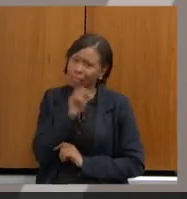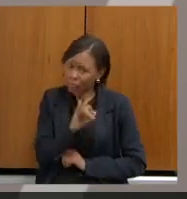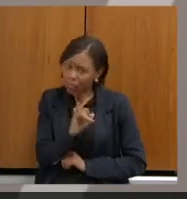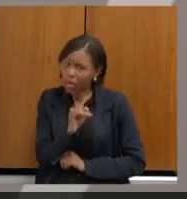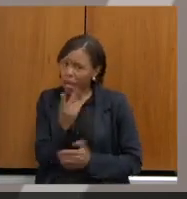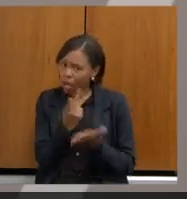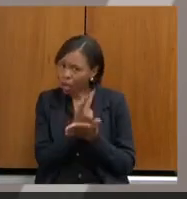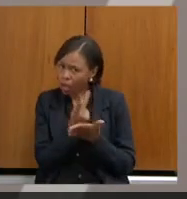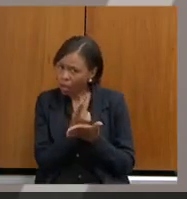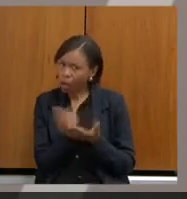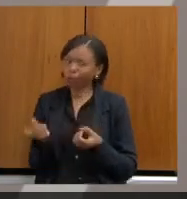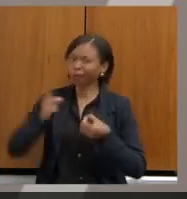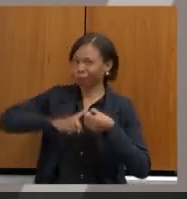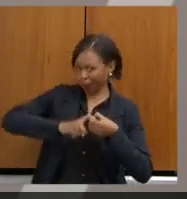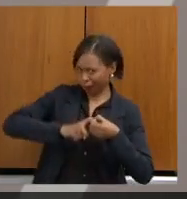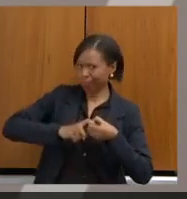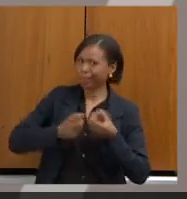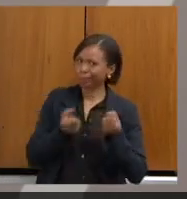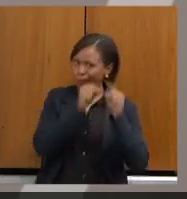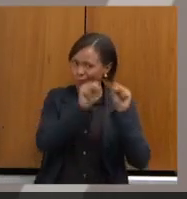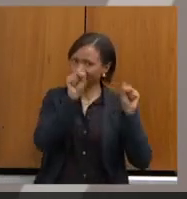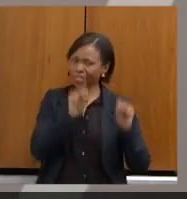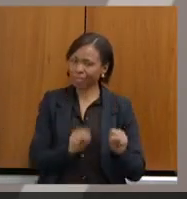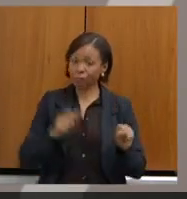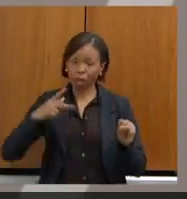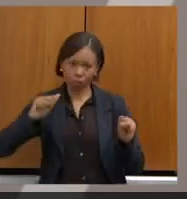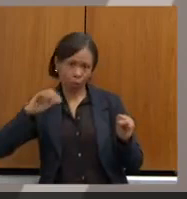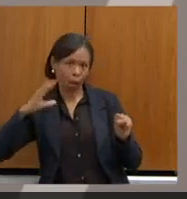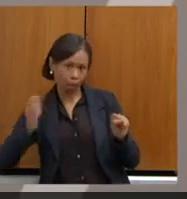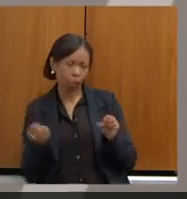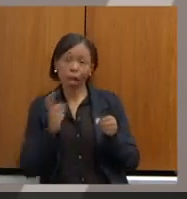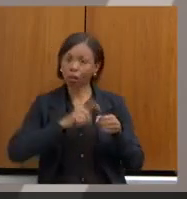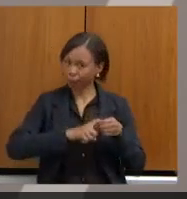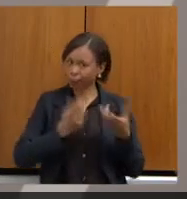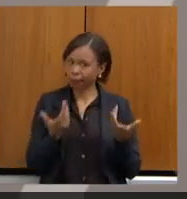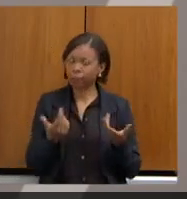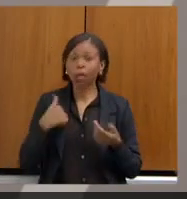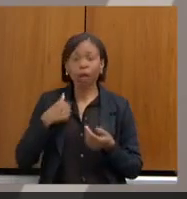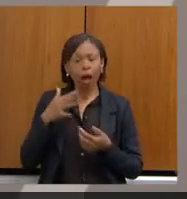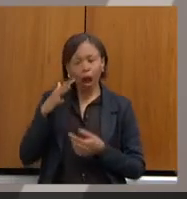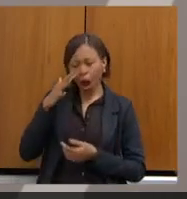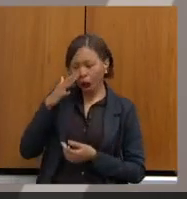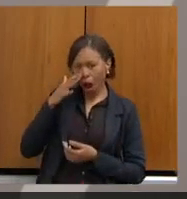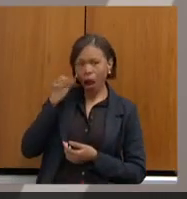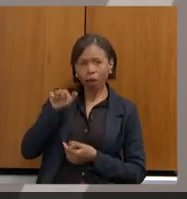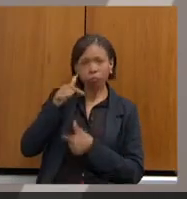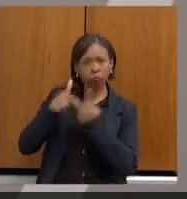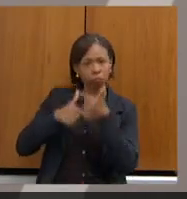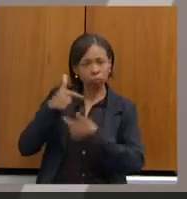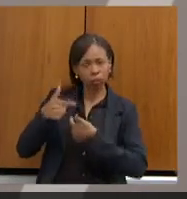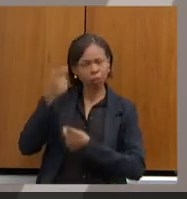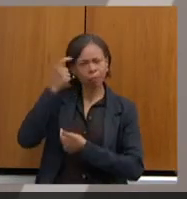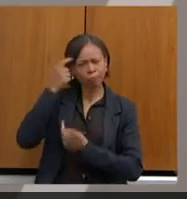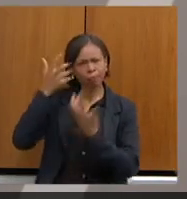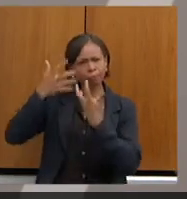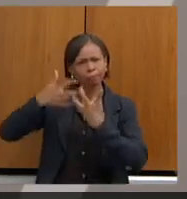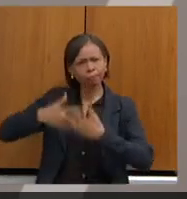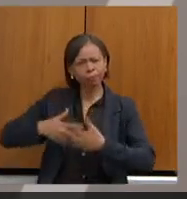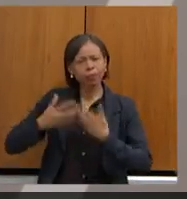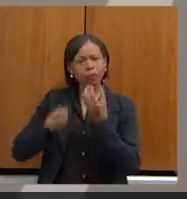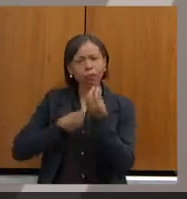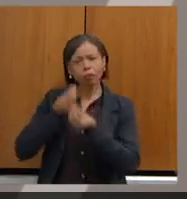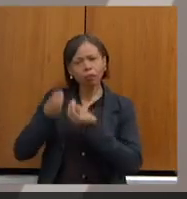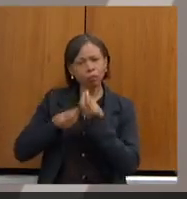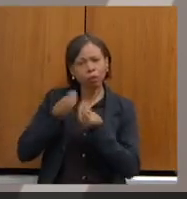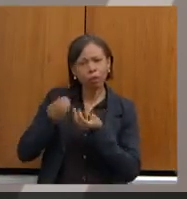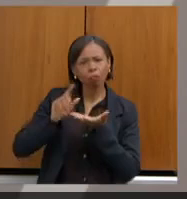inclusive até fiquei assim impressionado mesmo trabalho e pensando né a gente vai para a